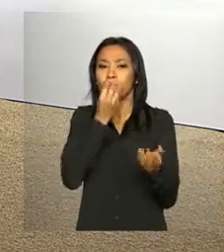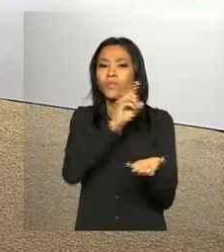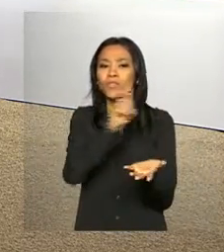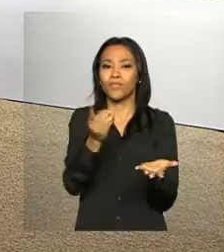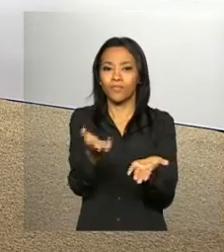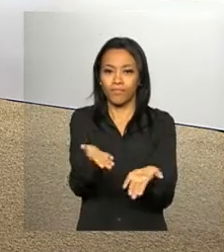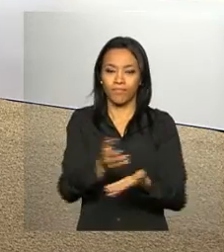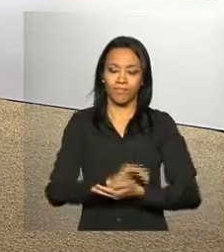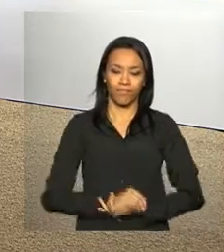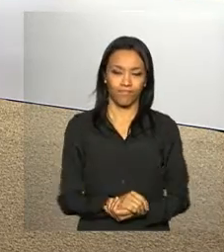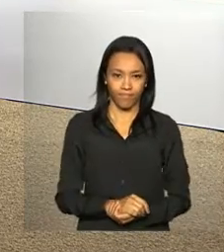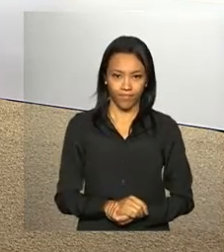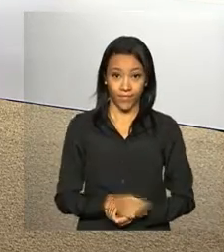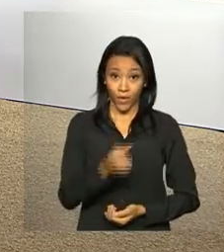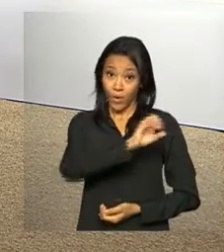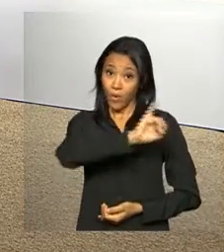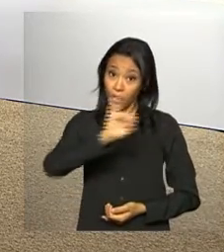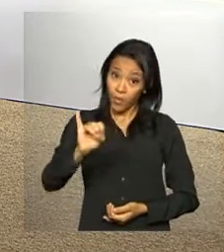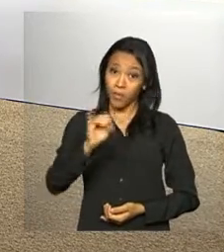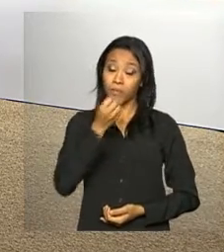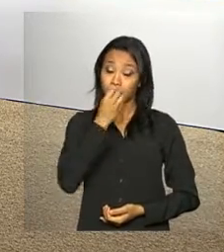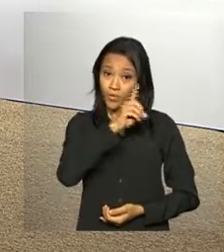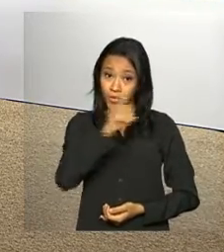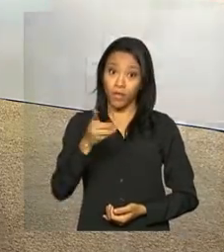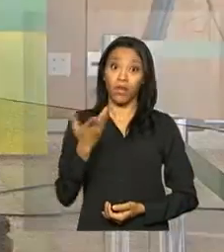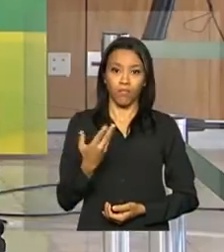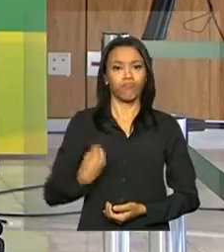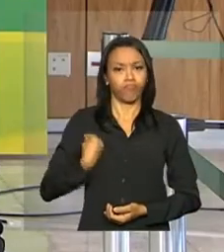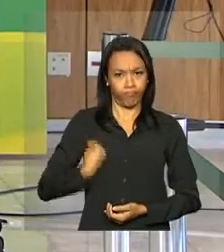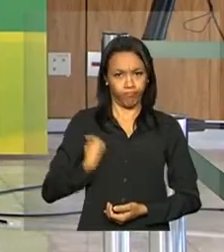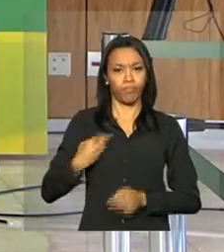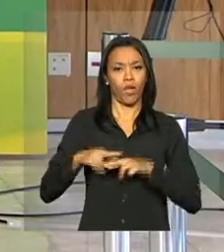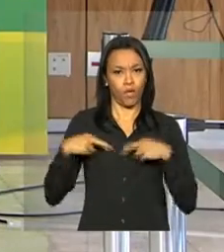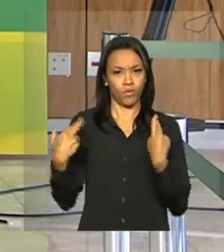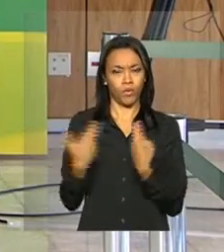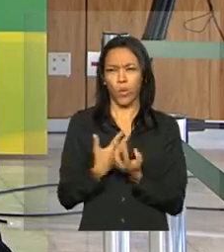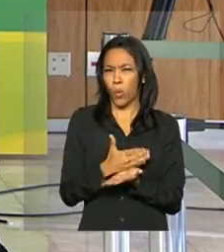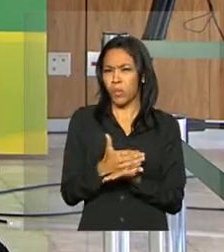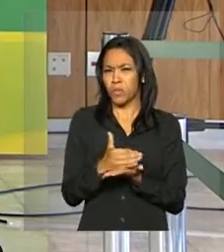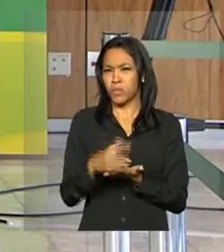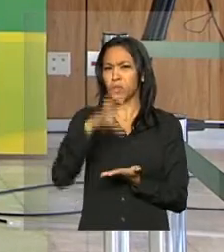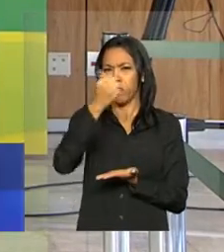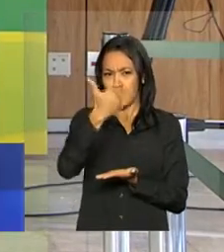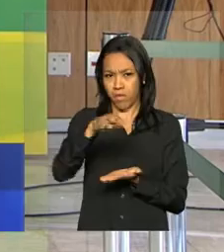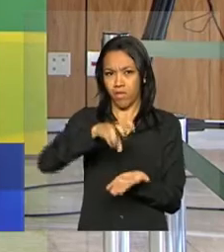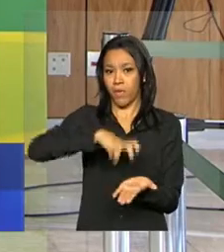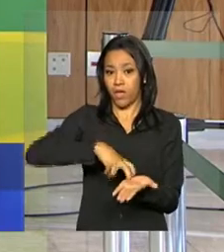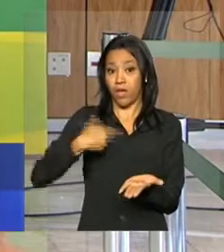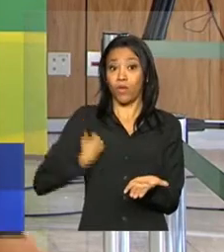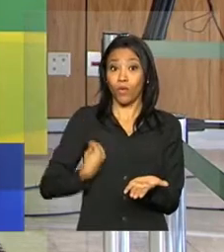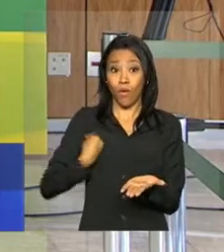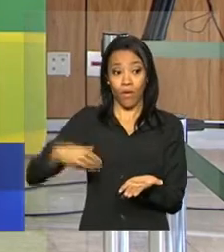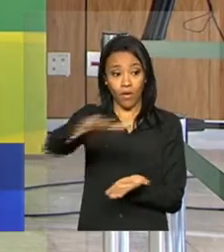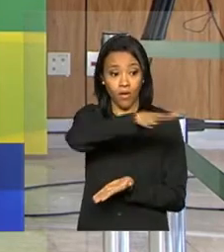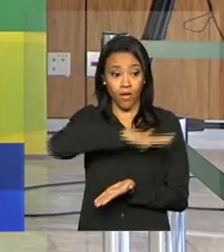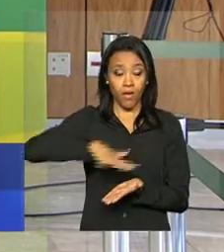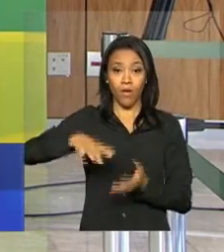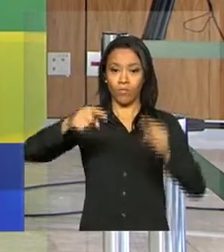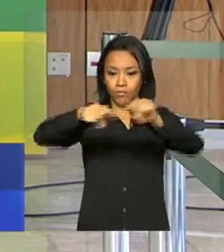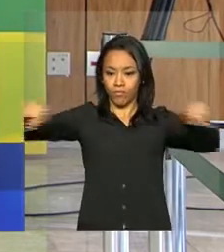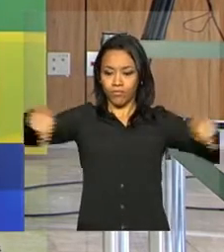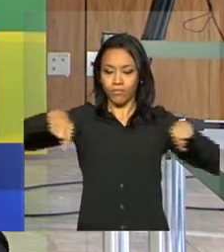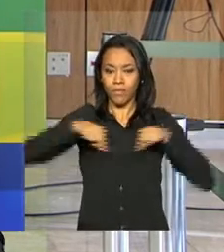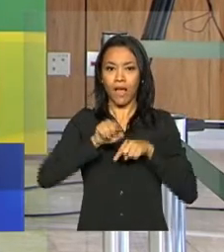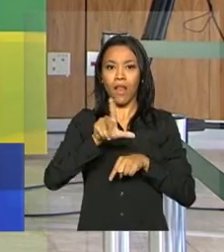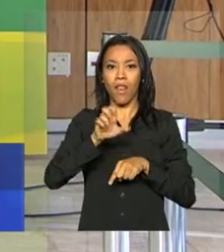dia foi jaime bom dia olha a reunião continua começou por volta das nove e meia da manhã eu estou aqui no salão leste do palácio do